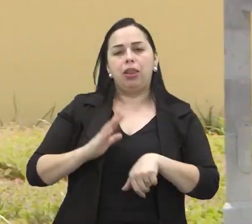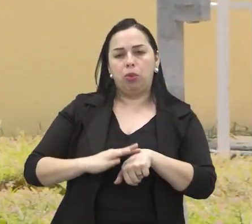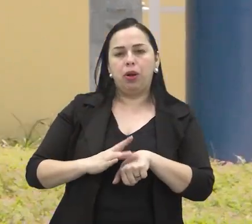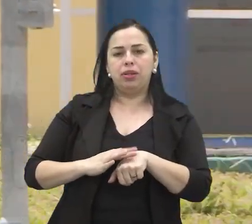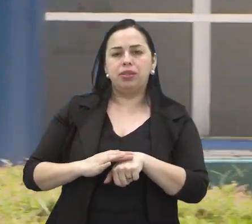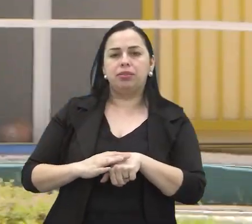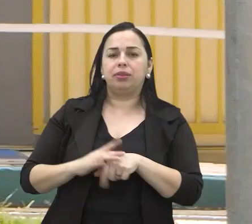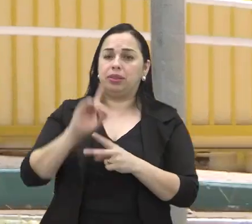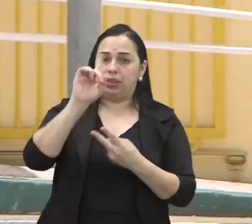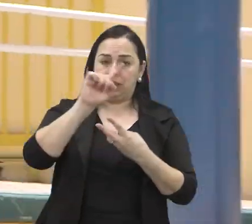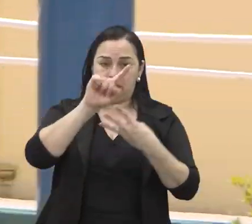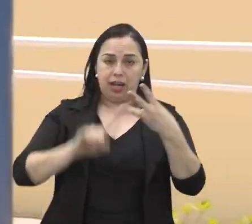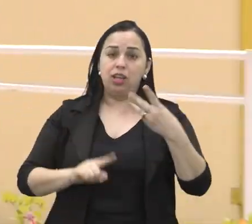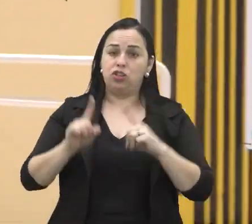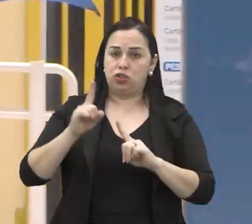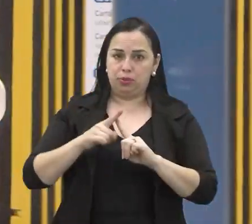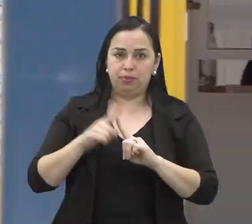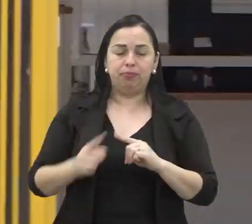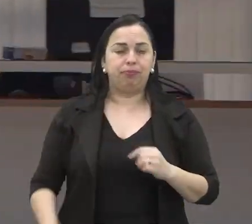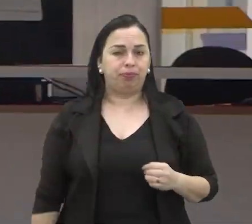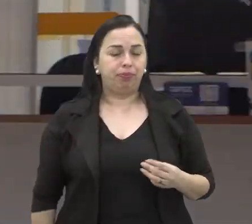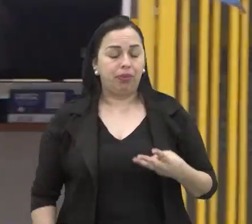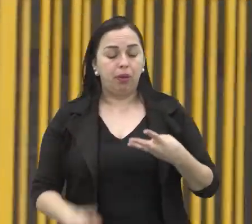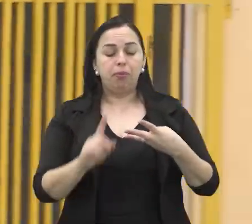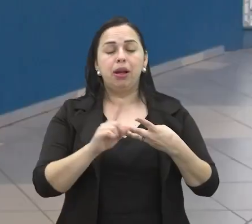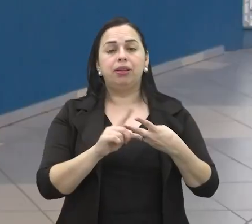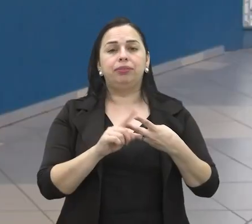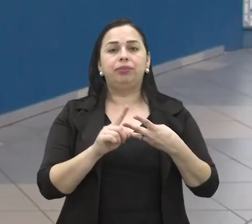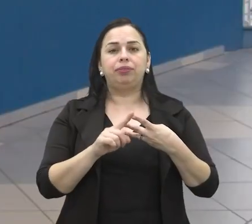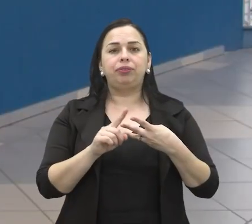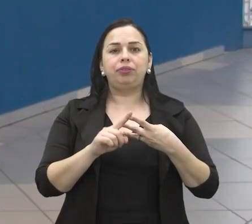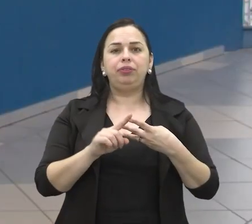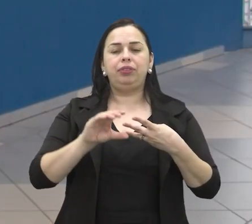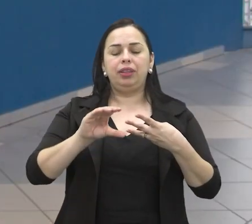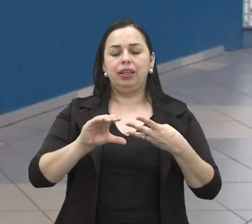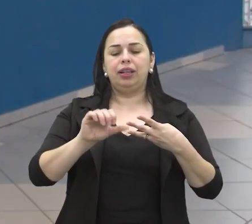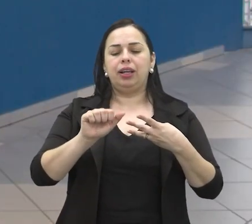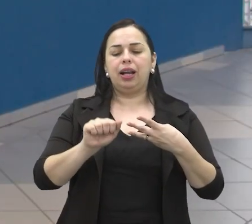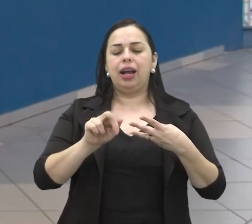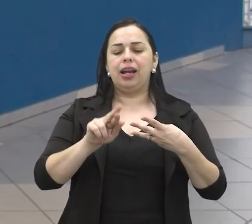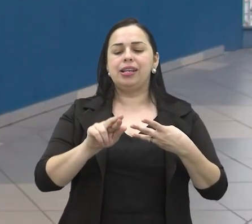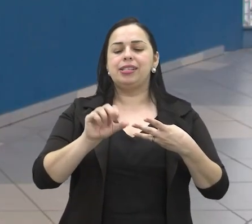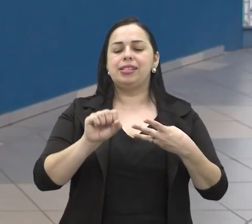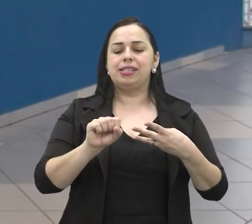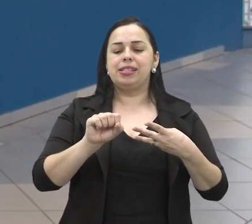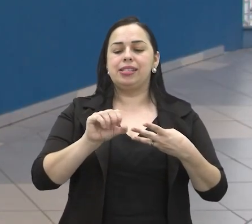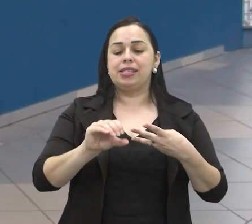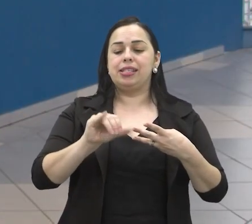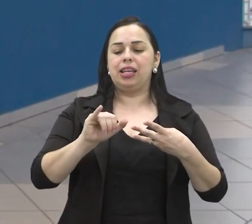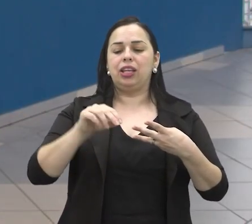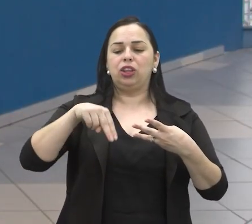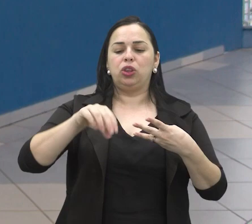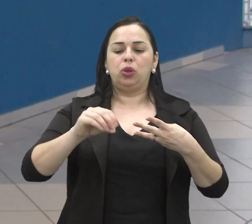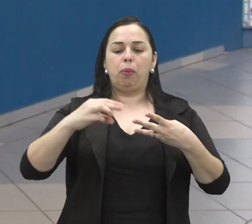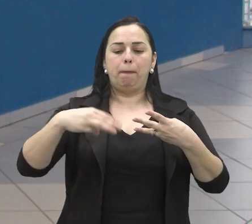que pode se desenvolver em 3 tipos. O mais frequente chama carcinoma